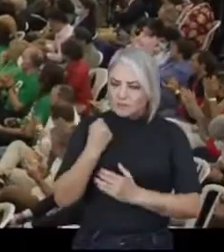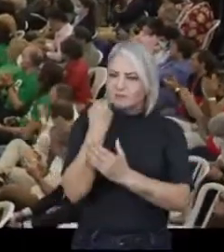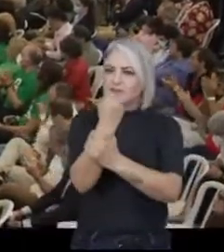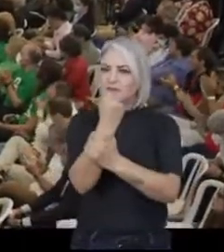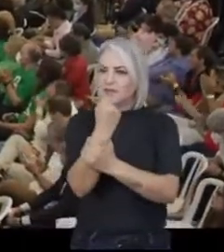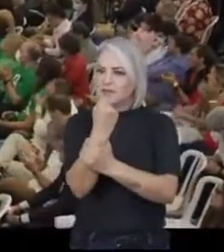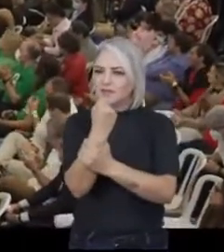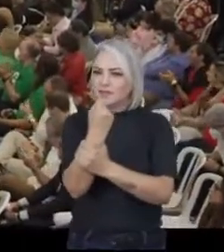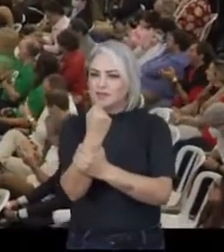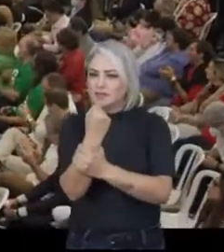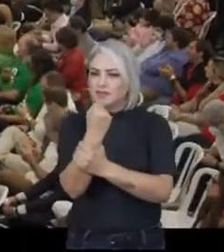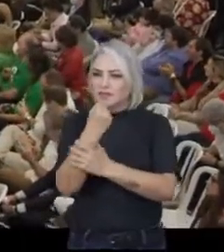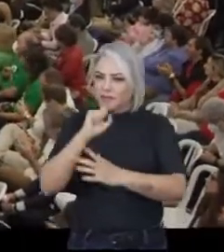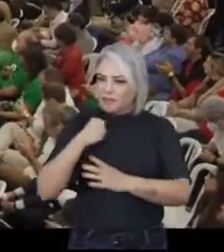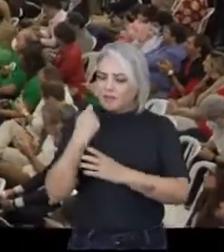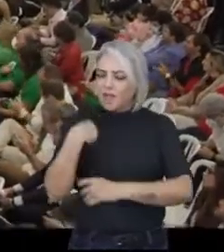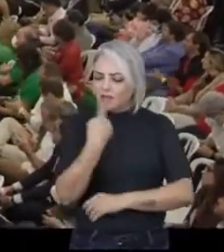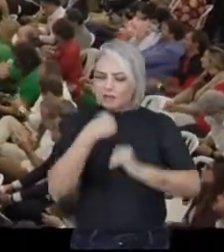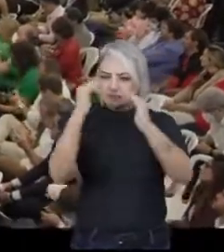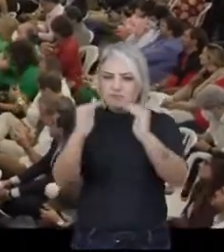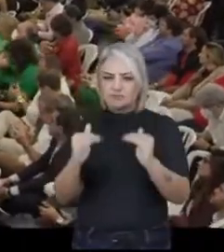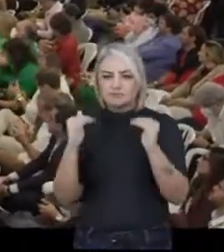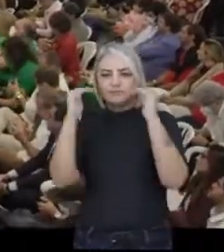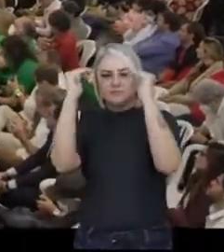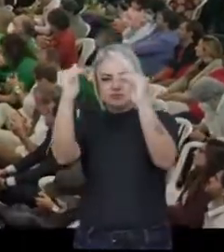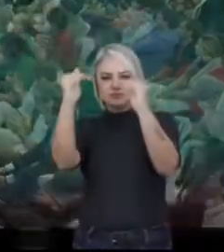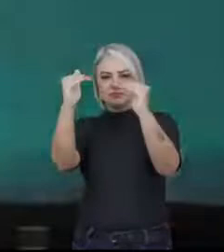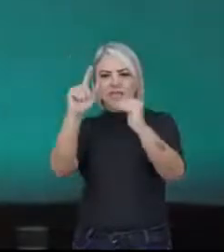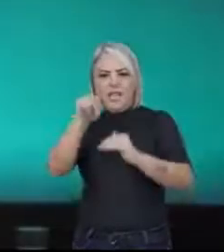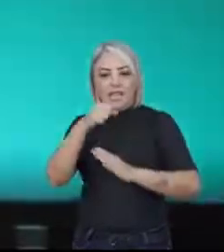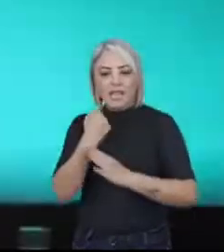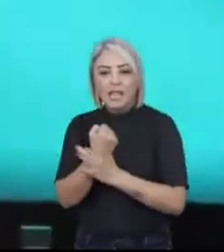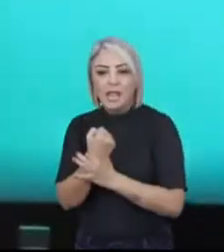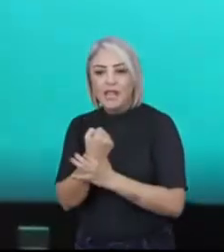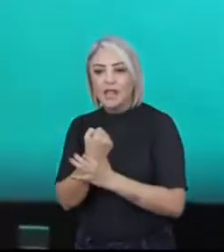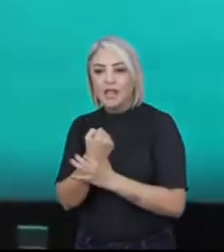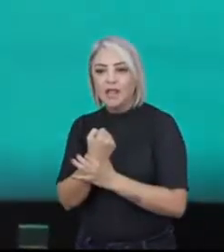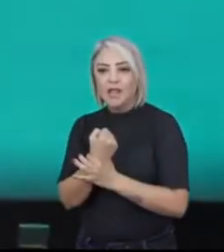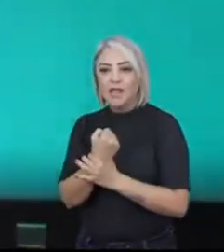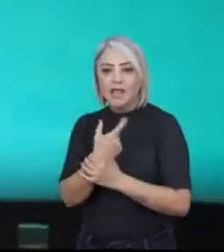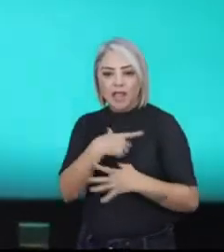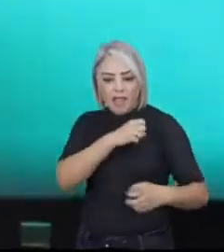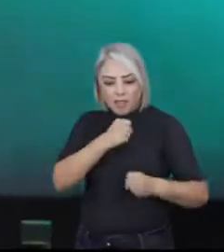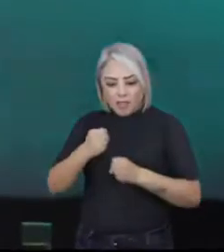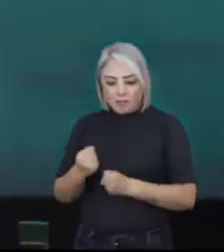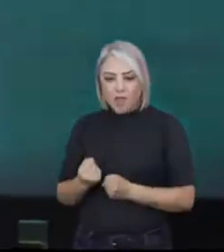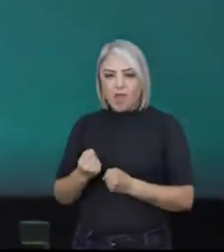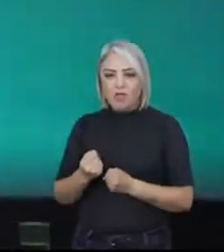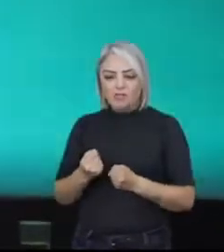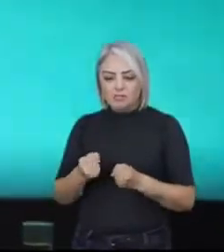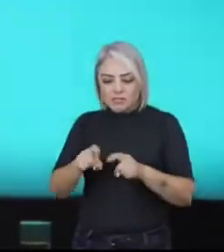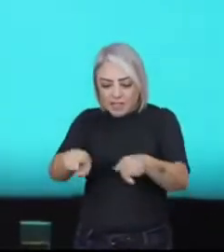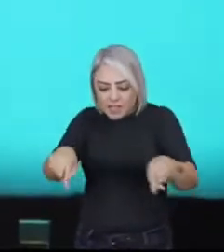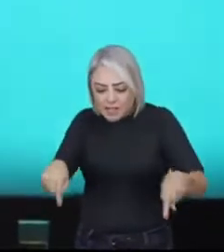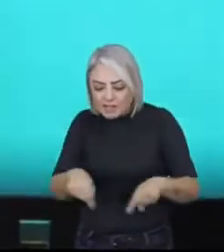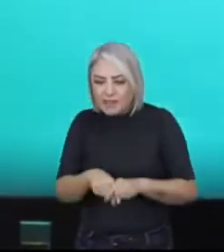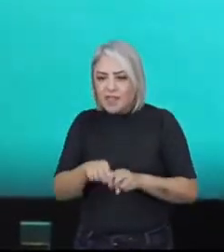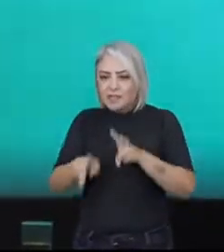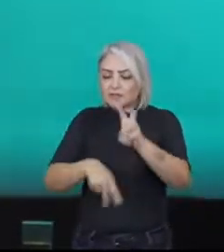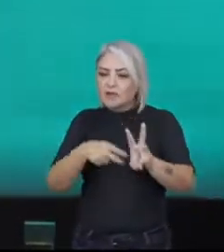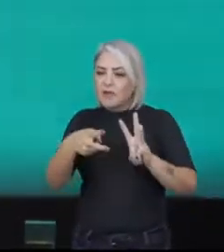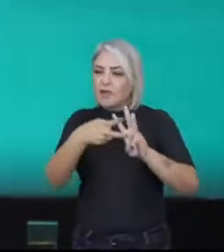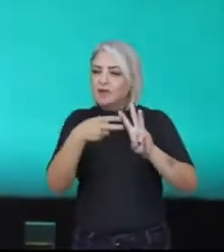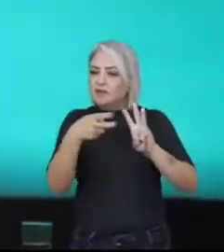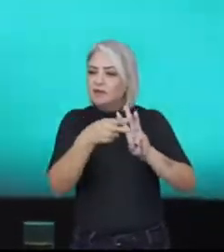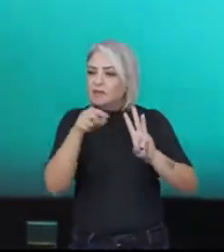Defender a nossa soberania é garantir a posse de suas terras aos povos indígenas que estavam aqui